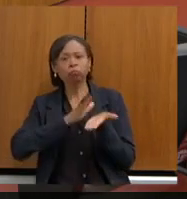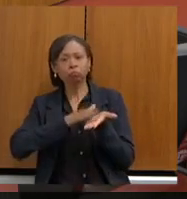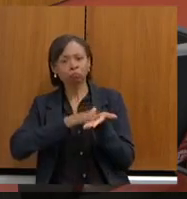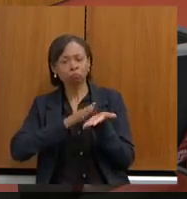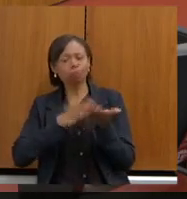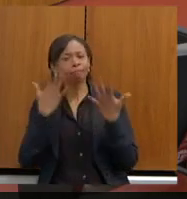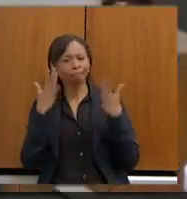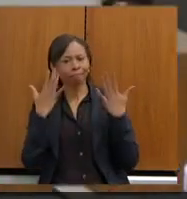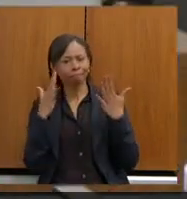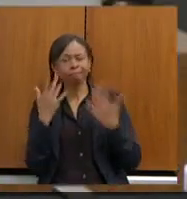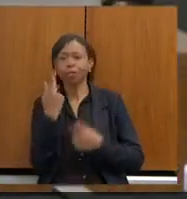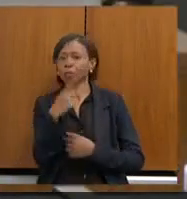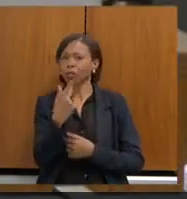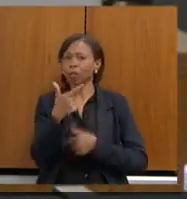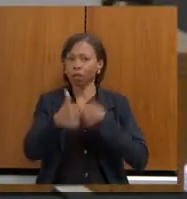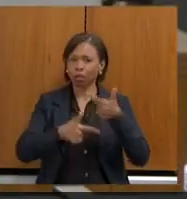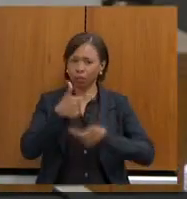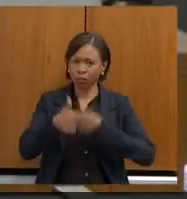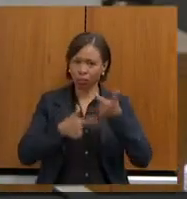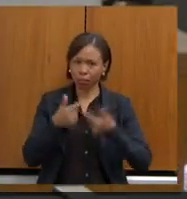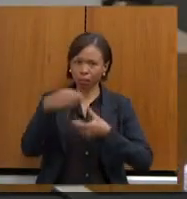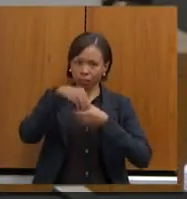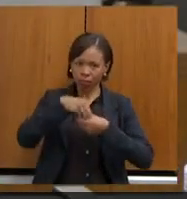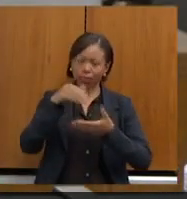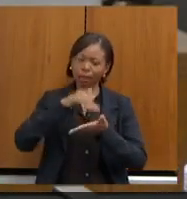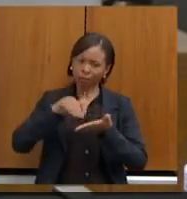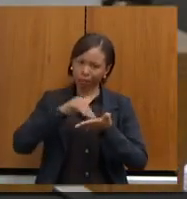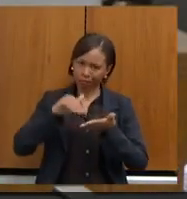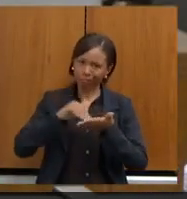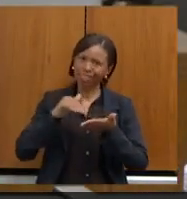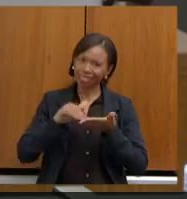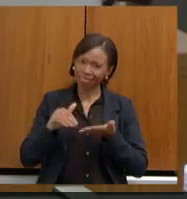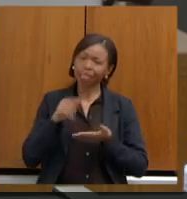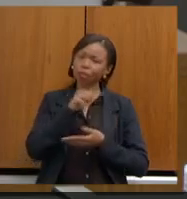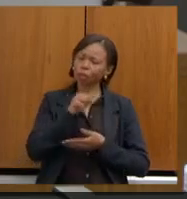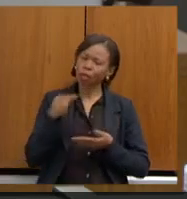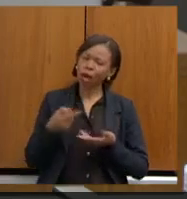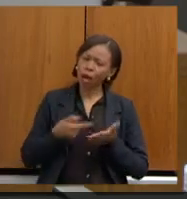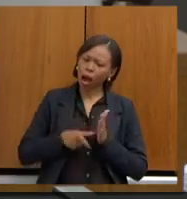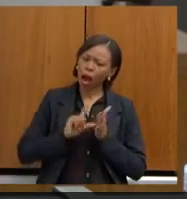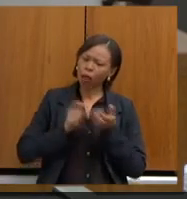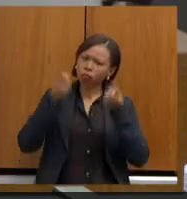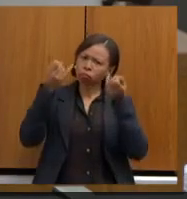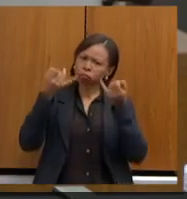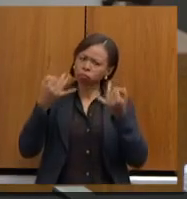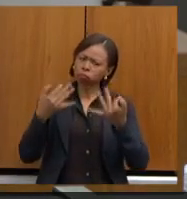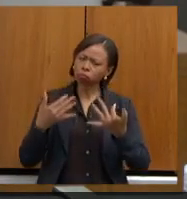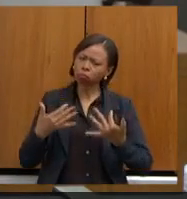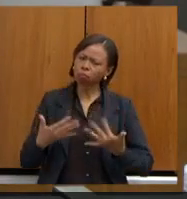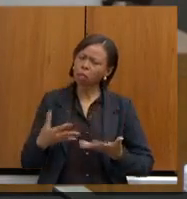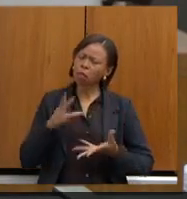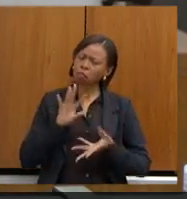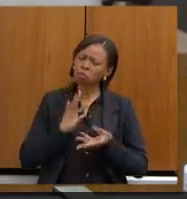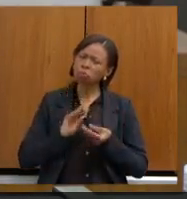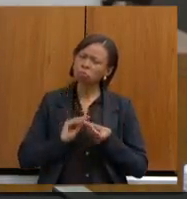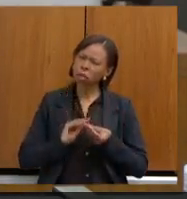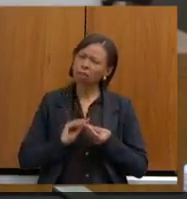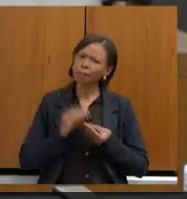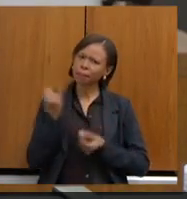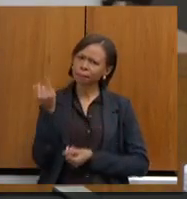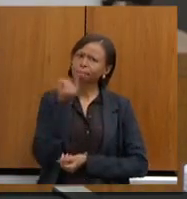parabenizar a atuação de vossa excelência' frente da secretaria na sua breve exposição demonstrou muito bem mudanças